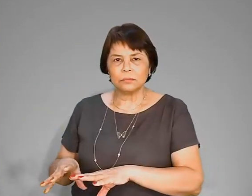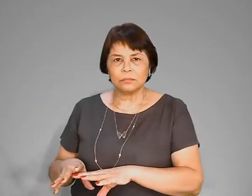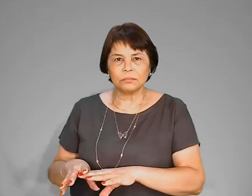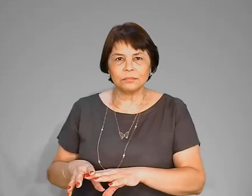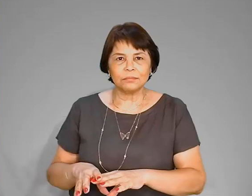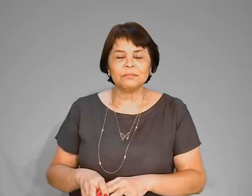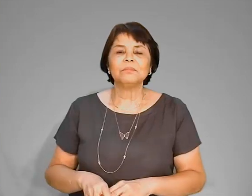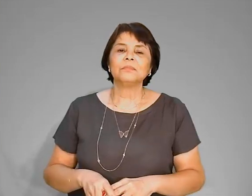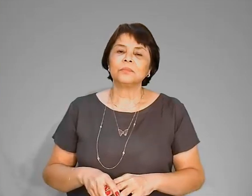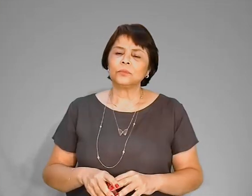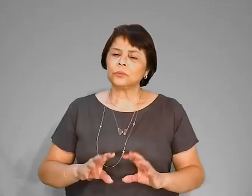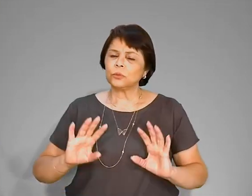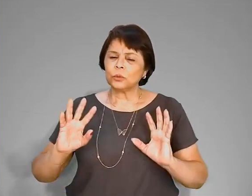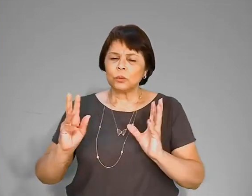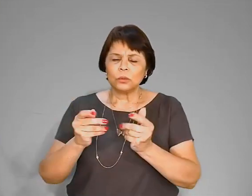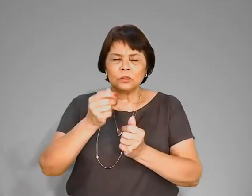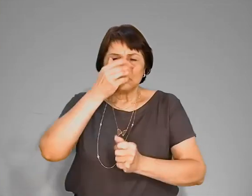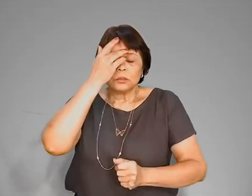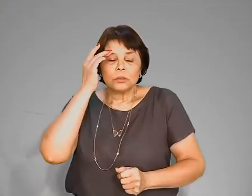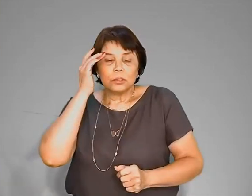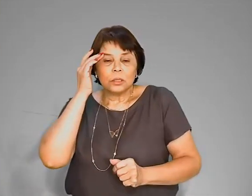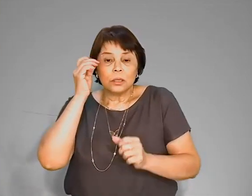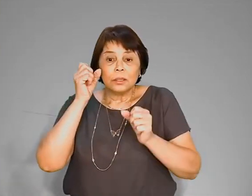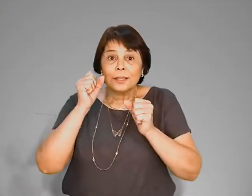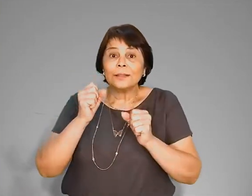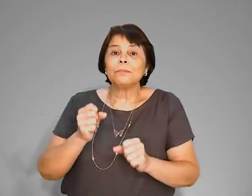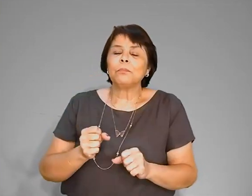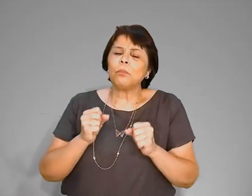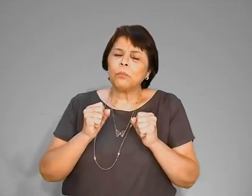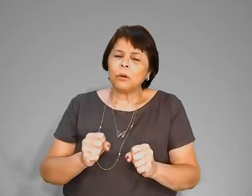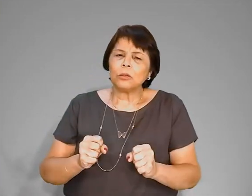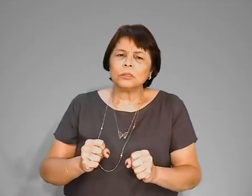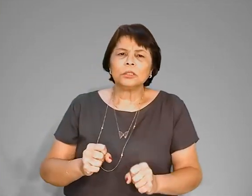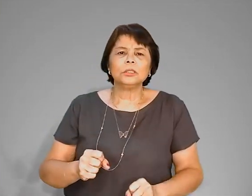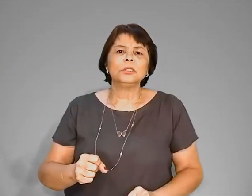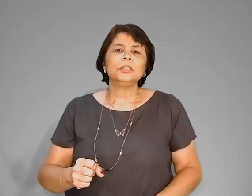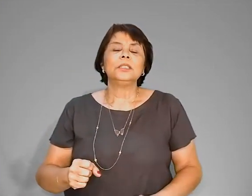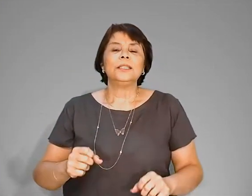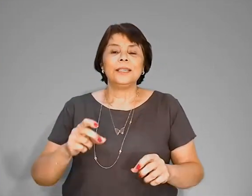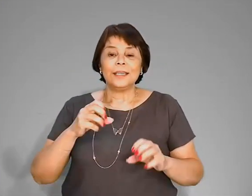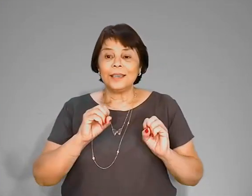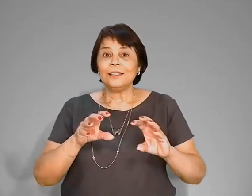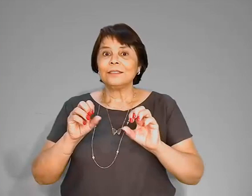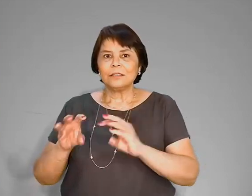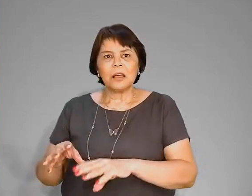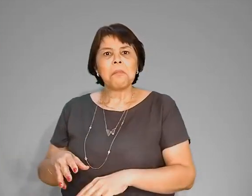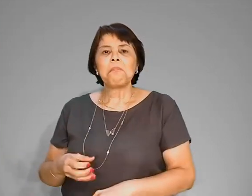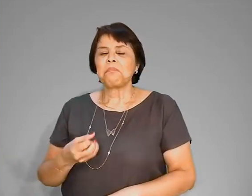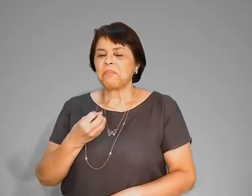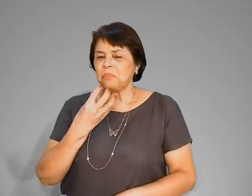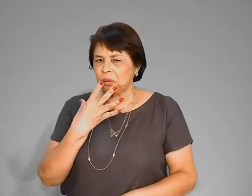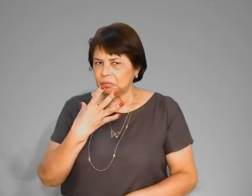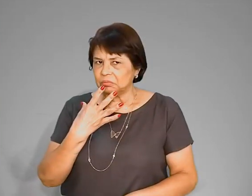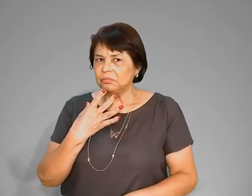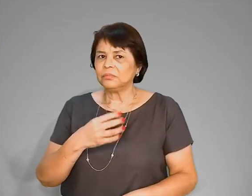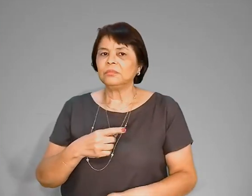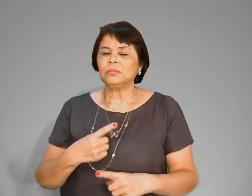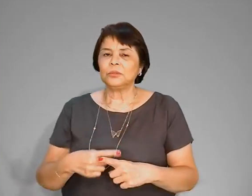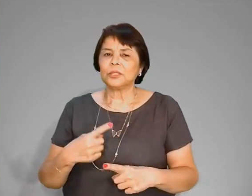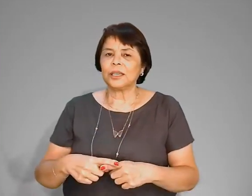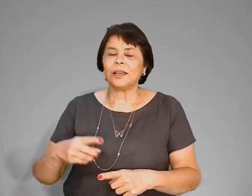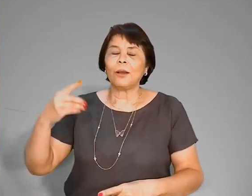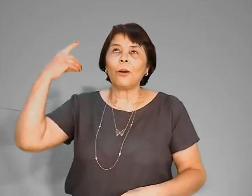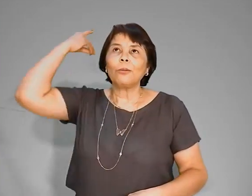aqueles que têm operação de milagres, que têm dons de contribuir, que têm visões espirituais. Aí vem todos os irmãos